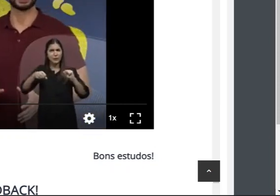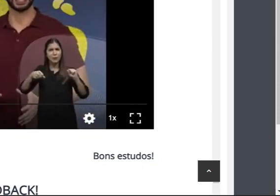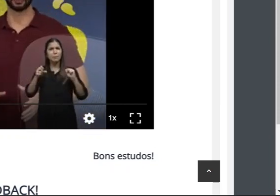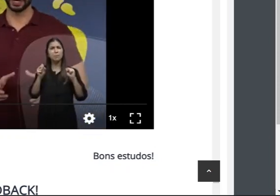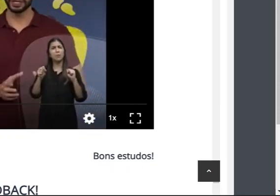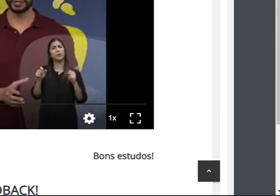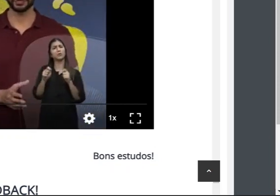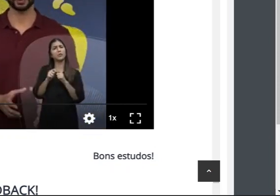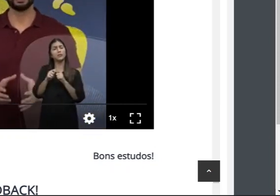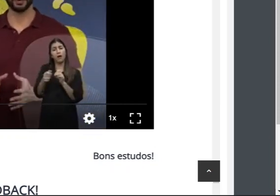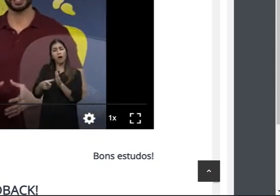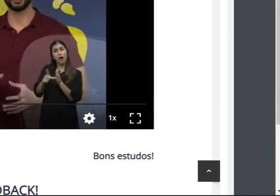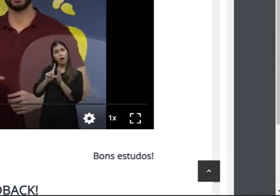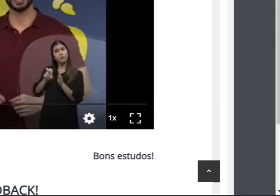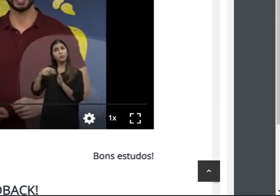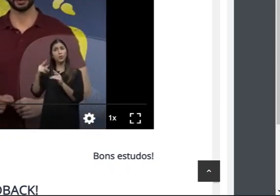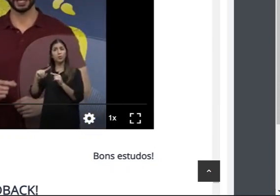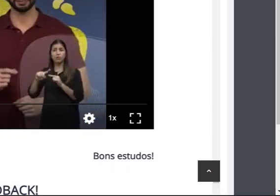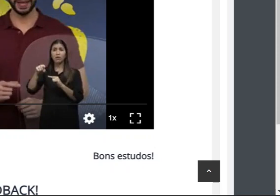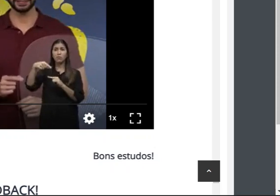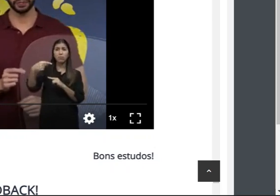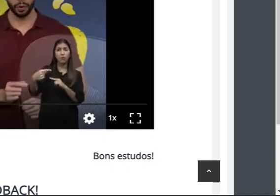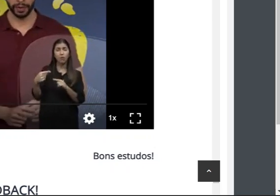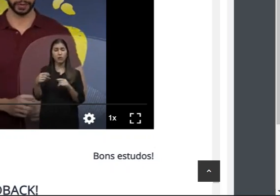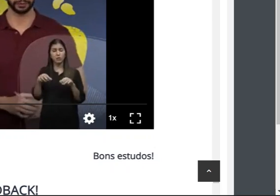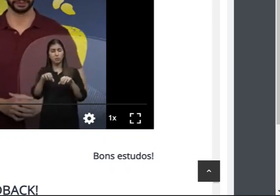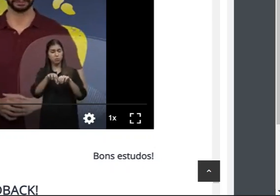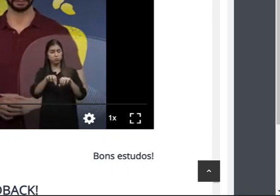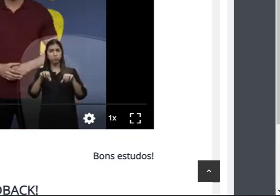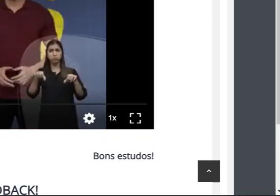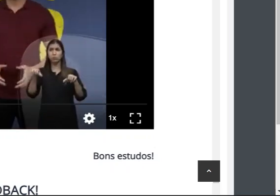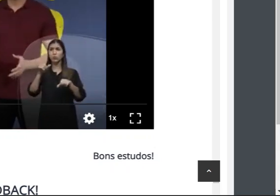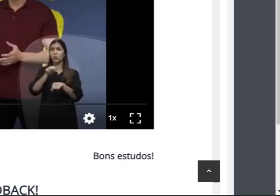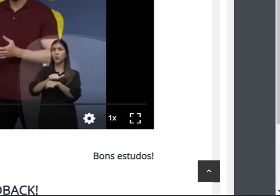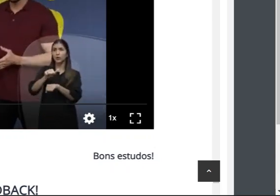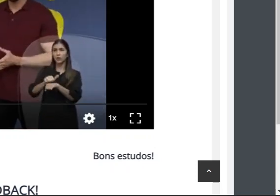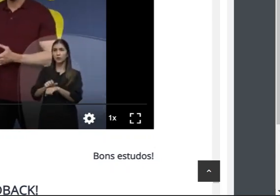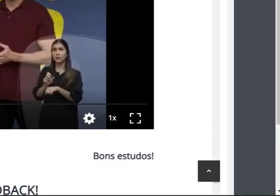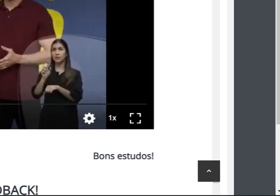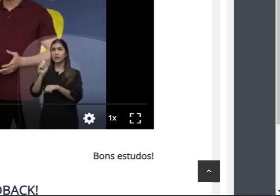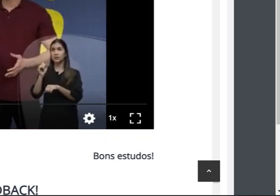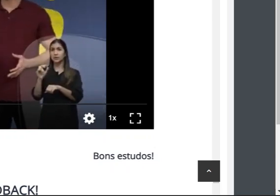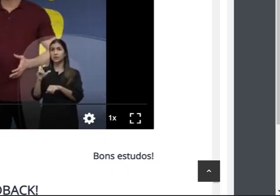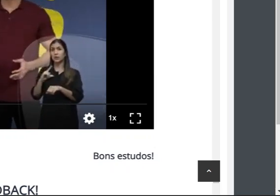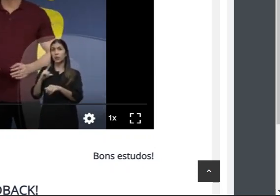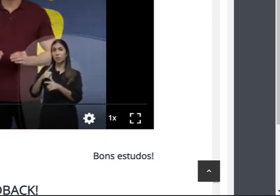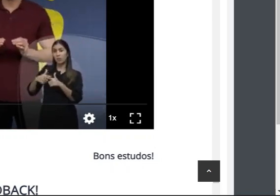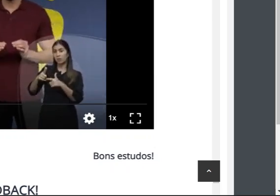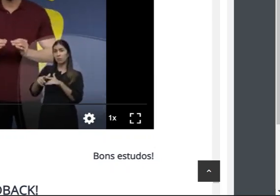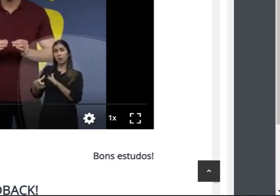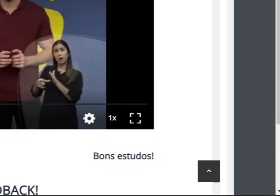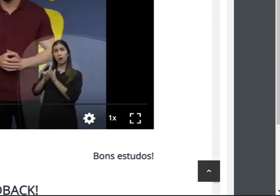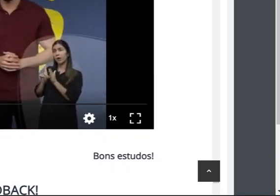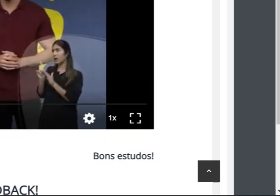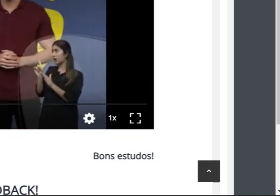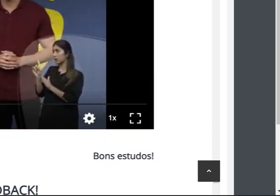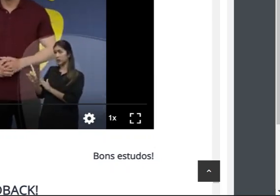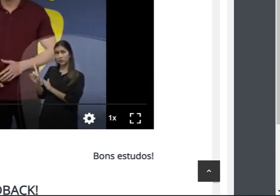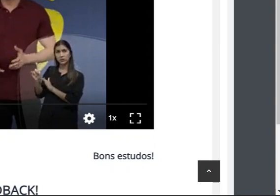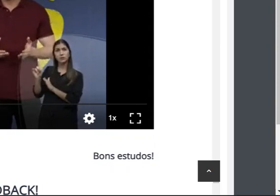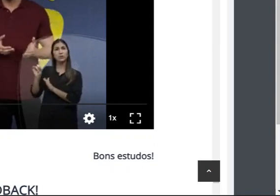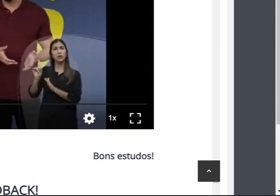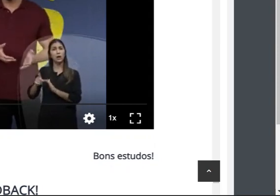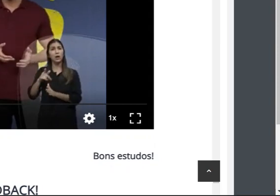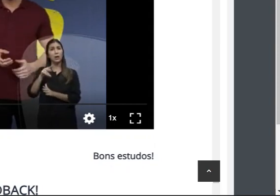ser realizado antes ou depois da confecção das peças de concreto. Quando é feito antes, chamamos o processo de pré-tração, e